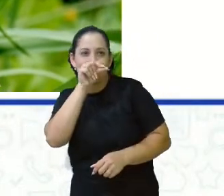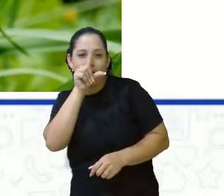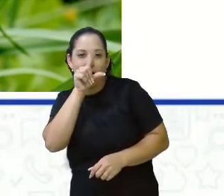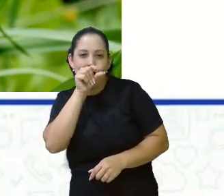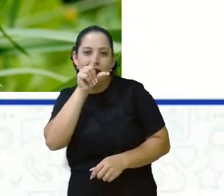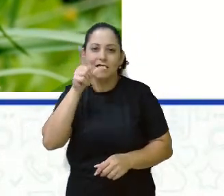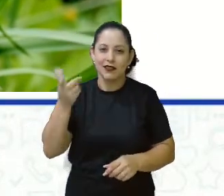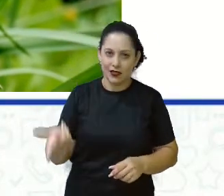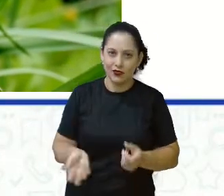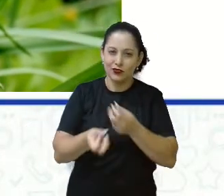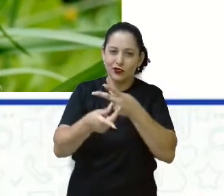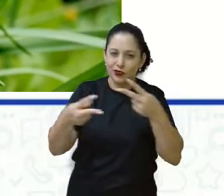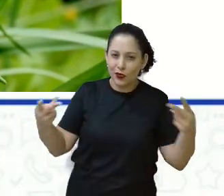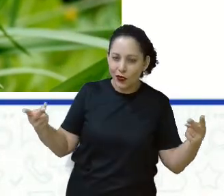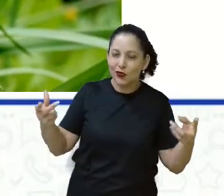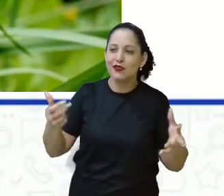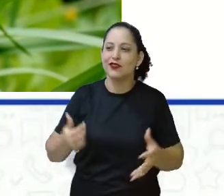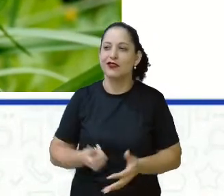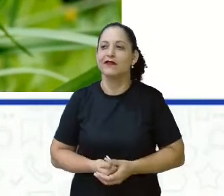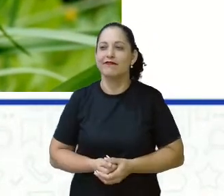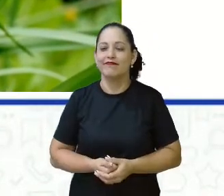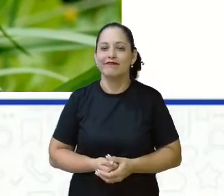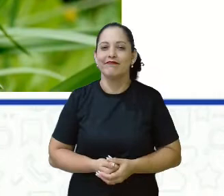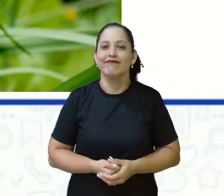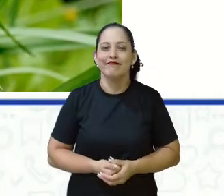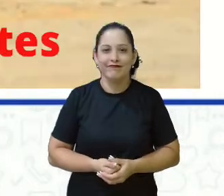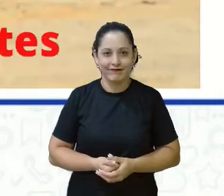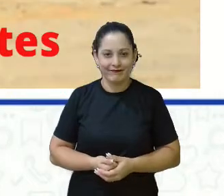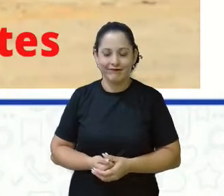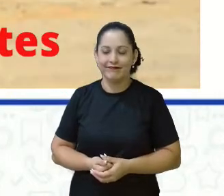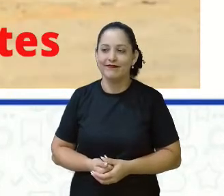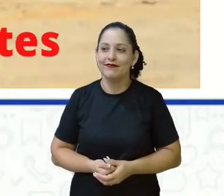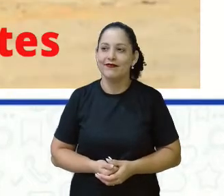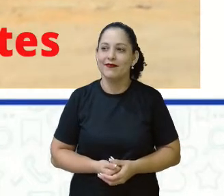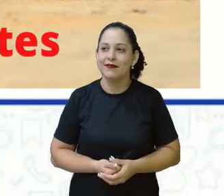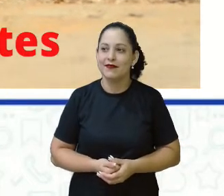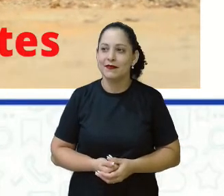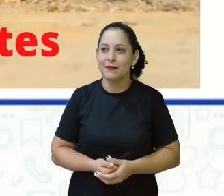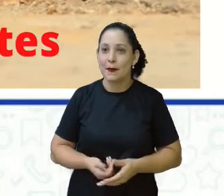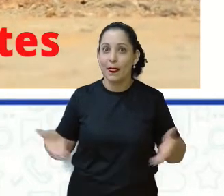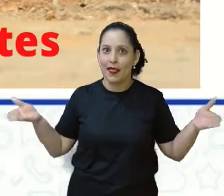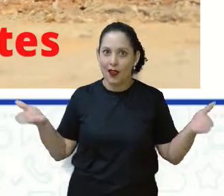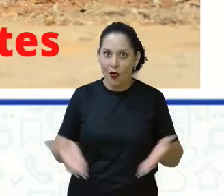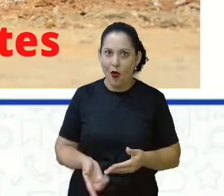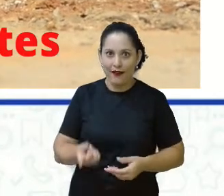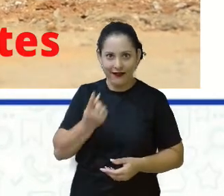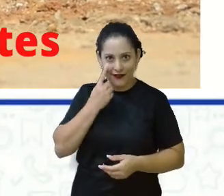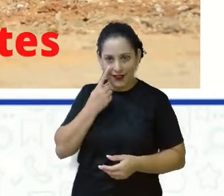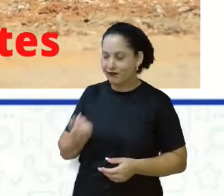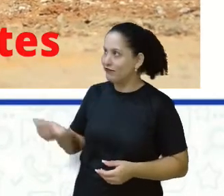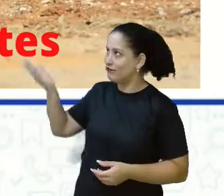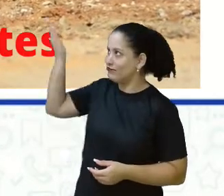pássaros, né? Vocês devem estar ouvindo aí o sonzinho. E aqui a gente tem uma representação de um som forte,